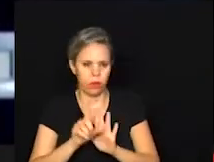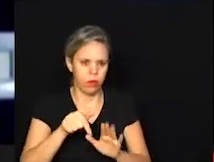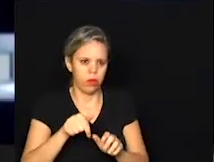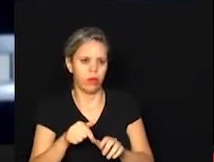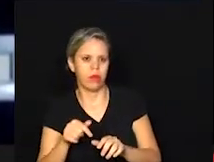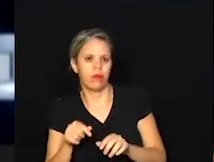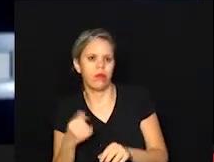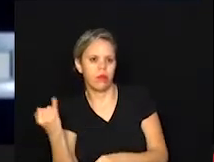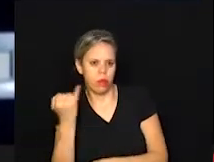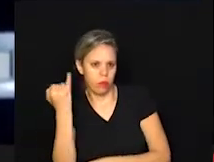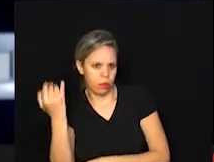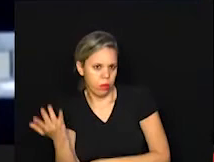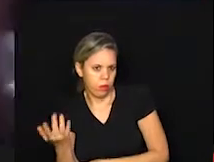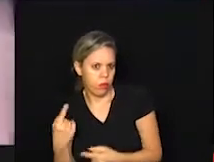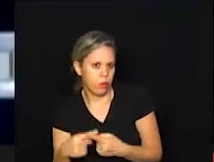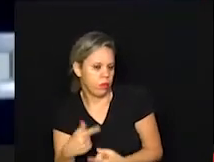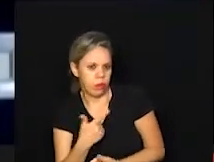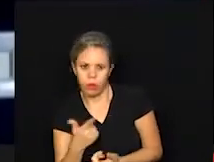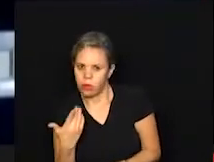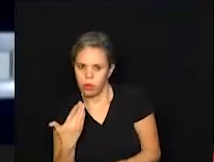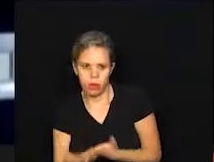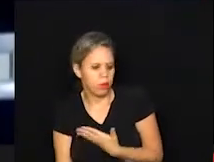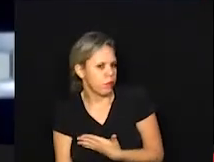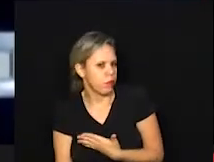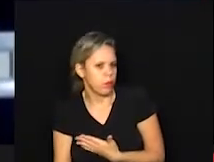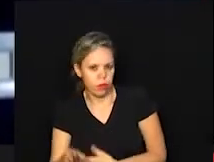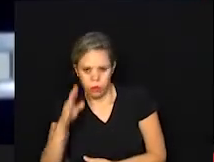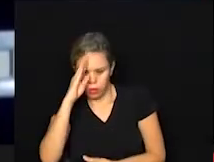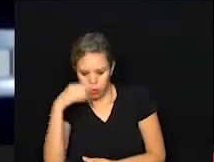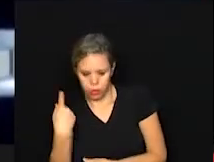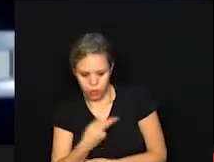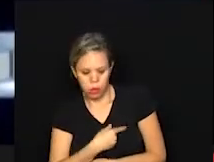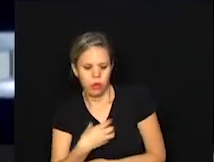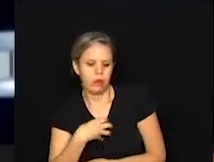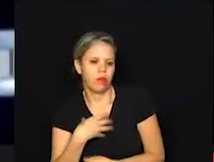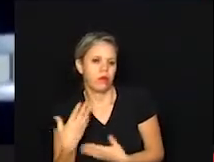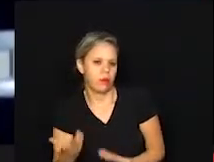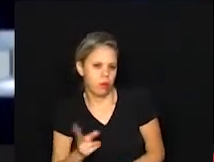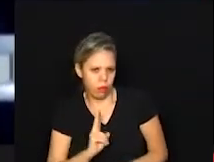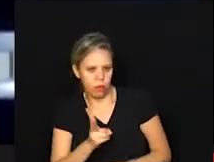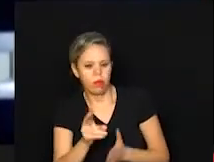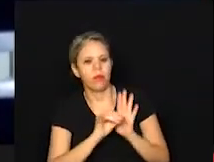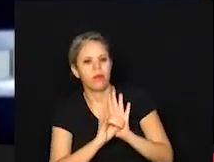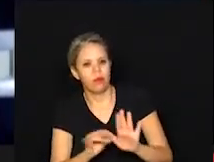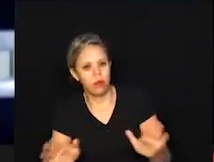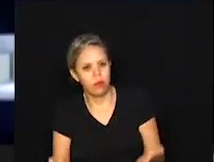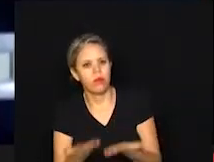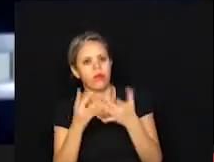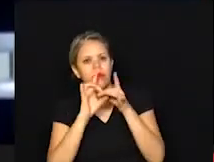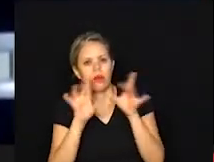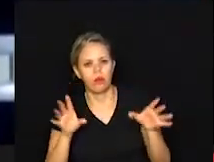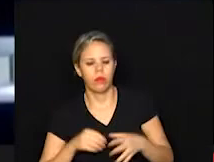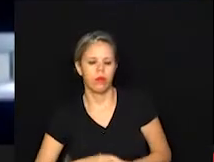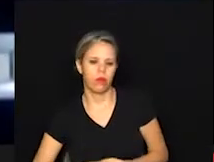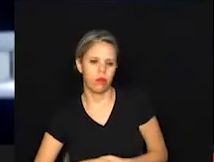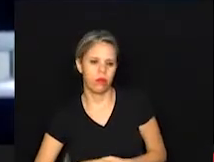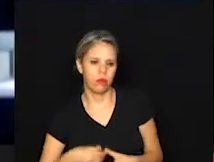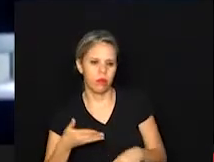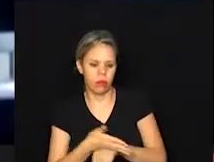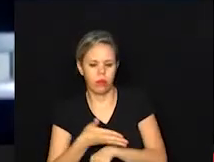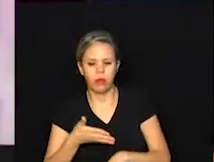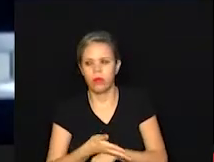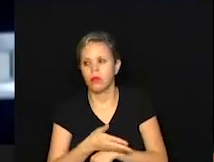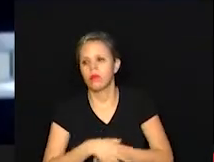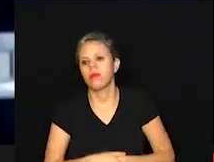extrema importância, porque nós não perdemos a essência, nós mantemos a essência democrática da